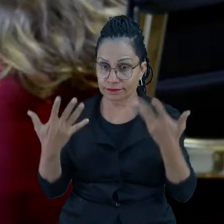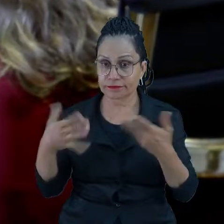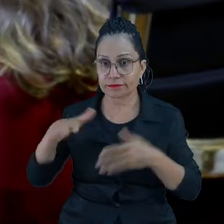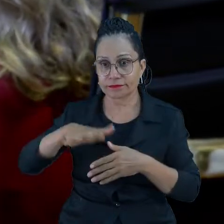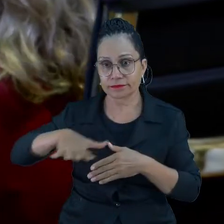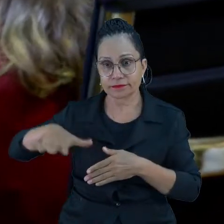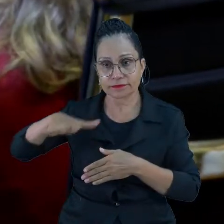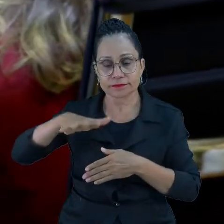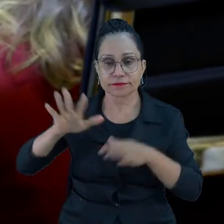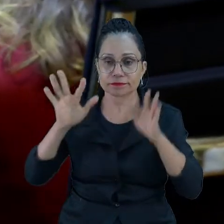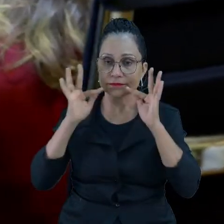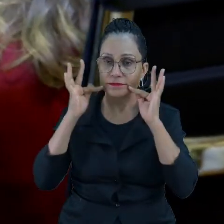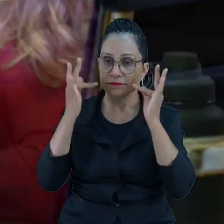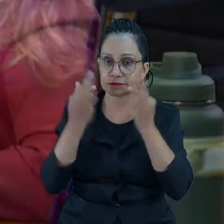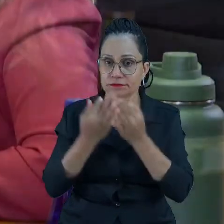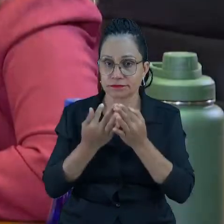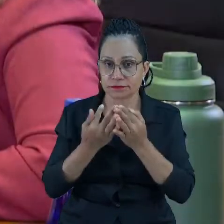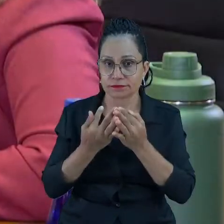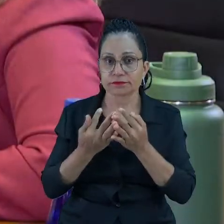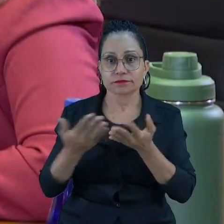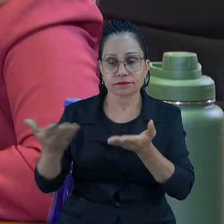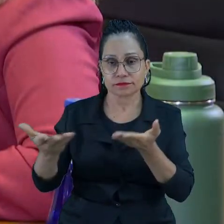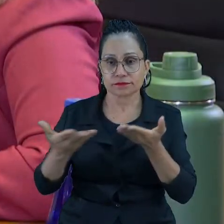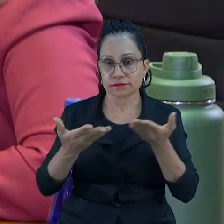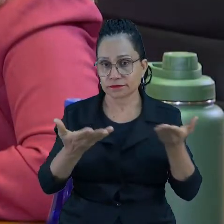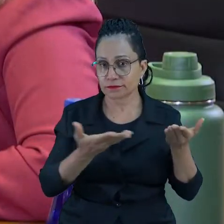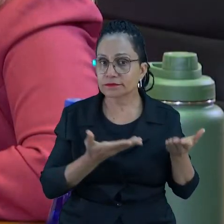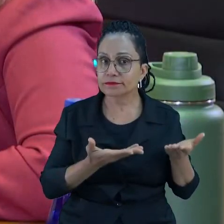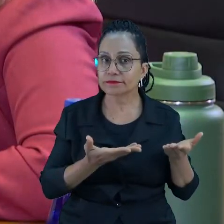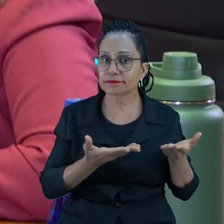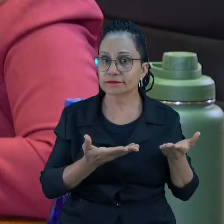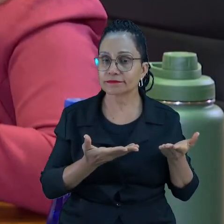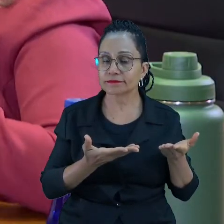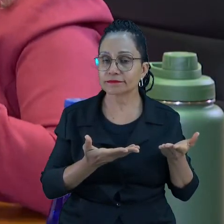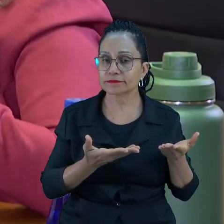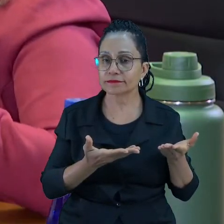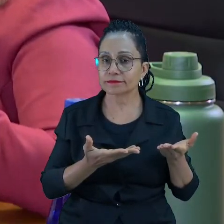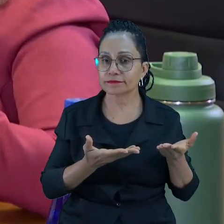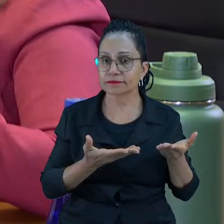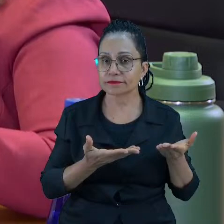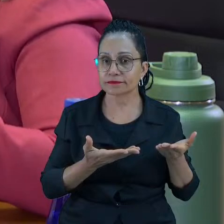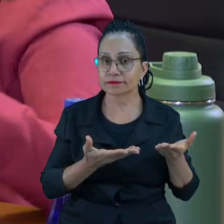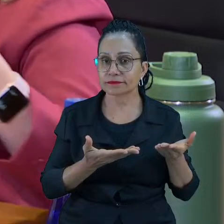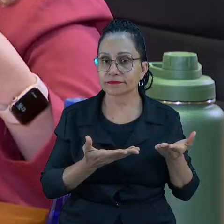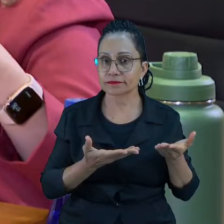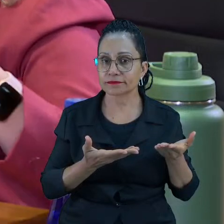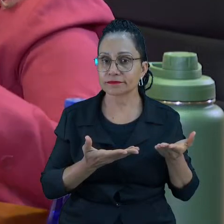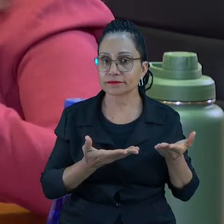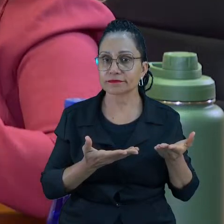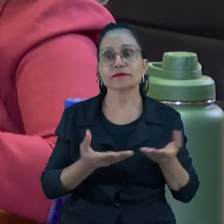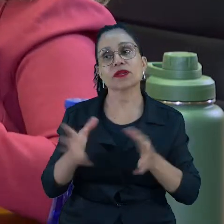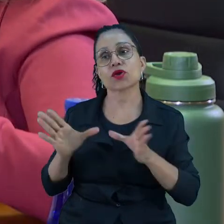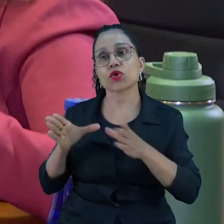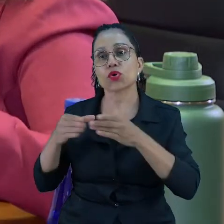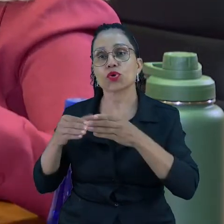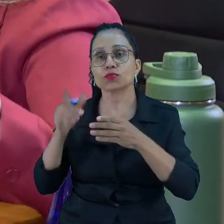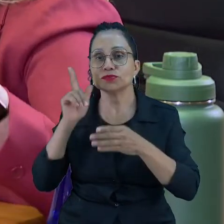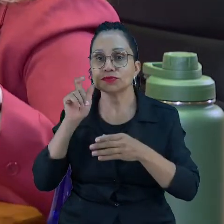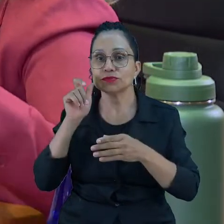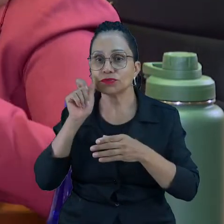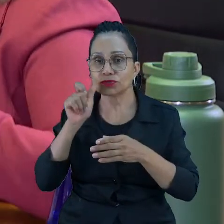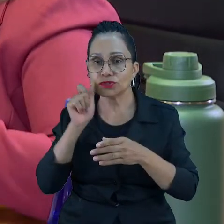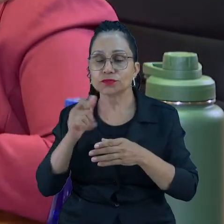ele é bastante familiar, mas também a gente recebe grupo de Casais, mulheres,